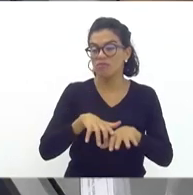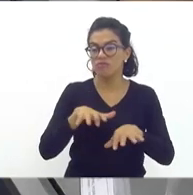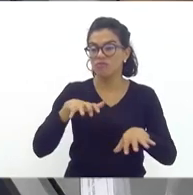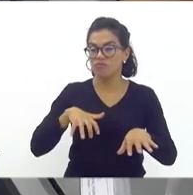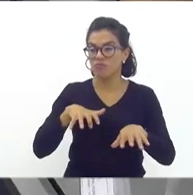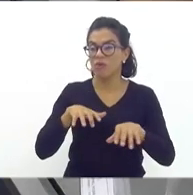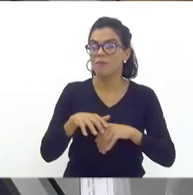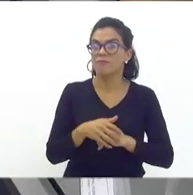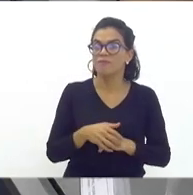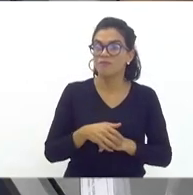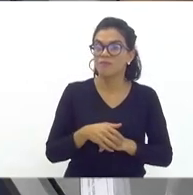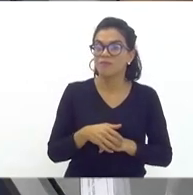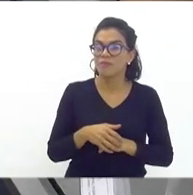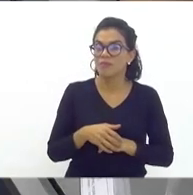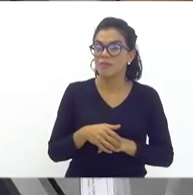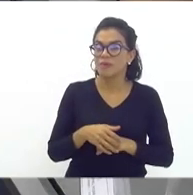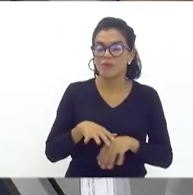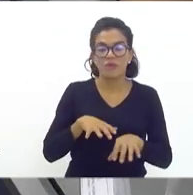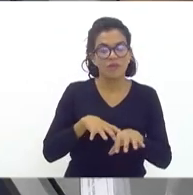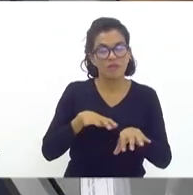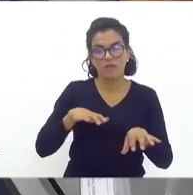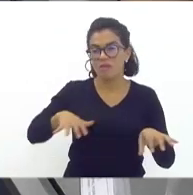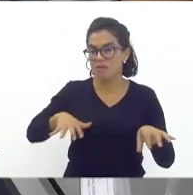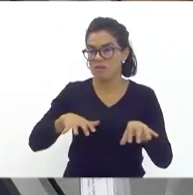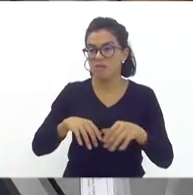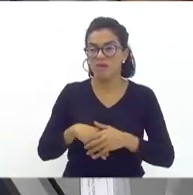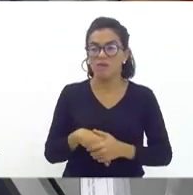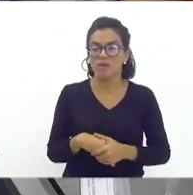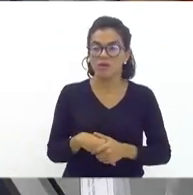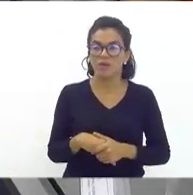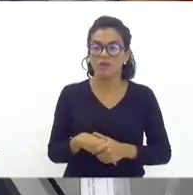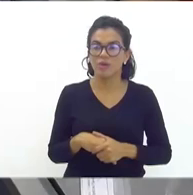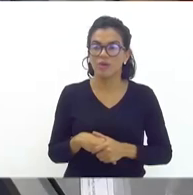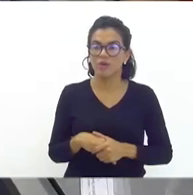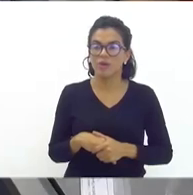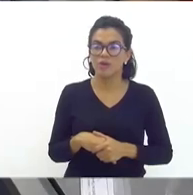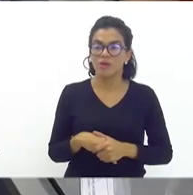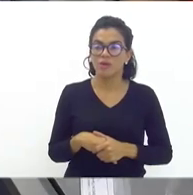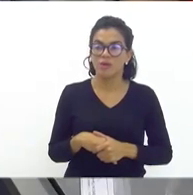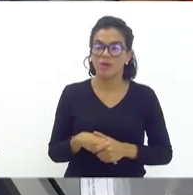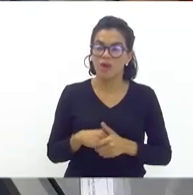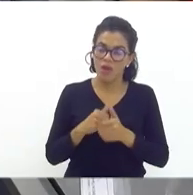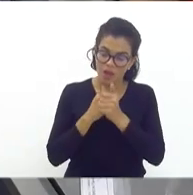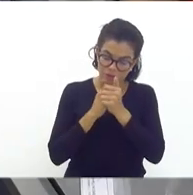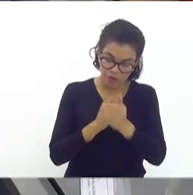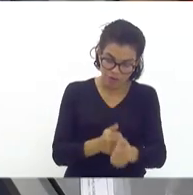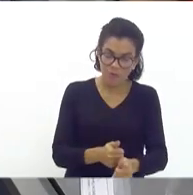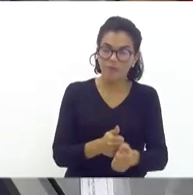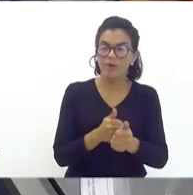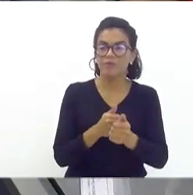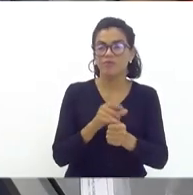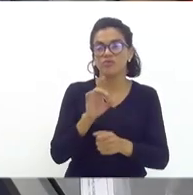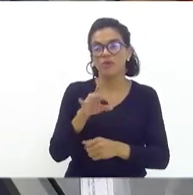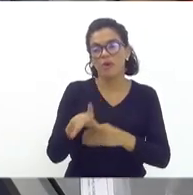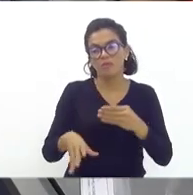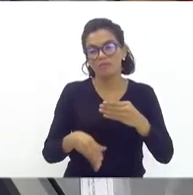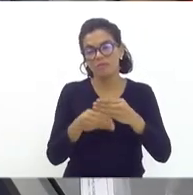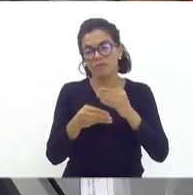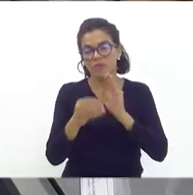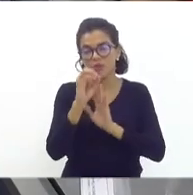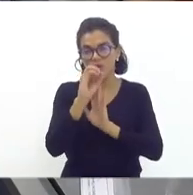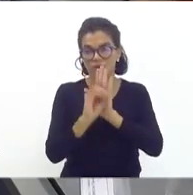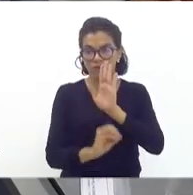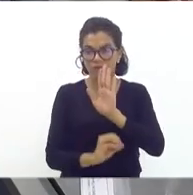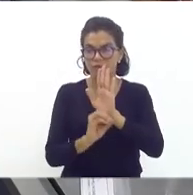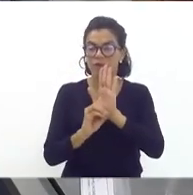um a um deputado Thiago Rangel Deputado Tandy acompanha o voto só pedindo para incluir no Ofício